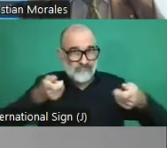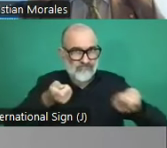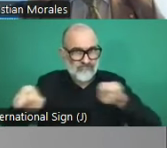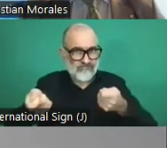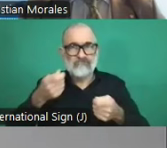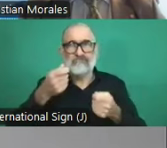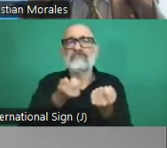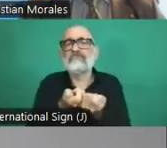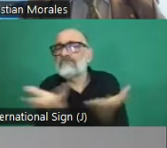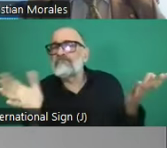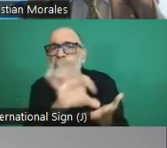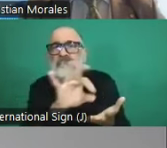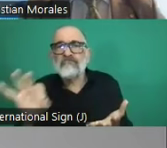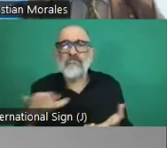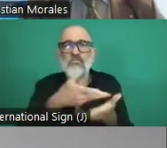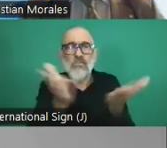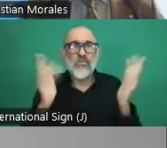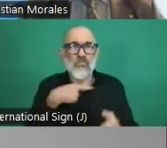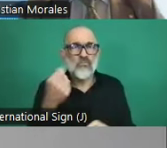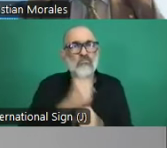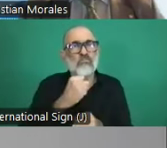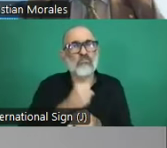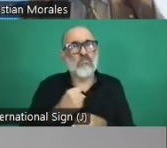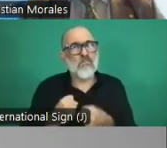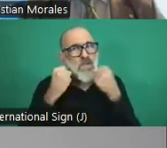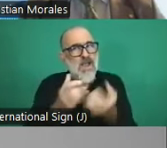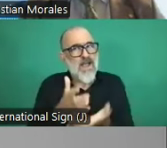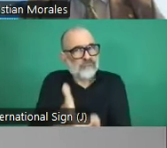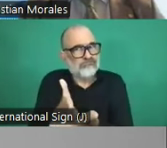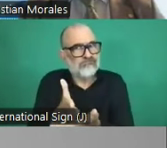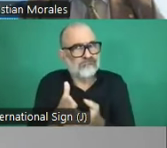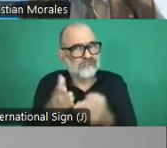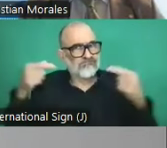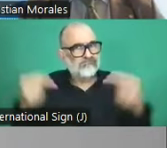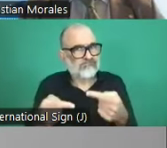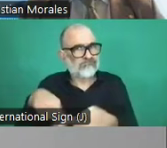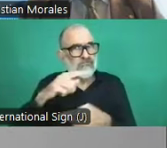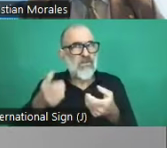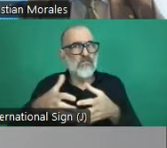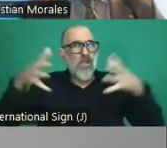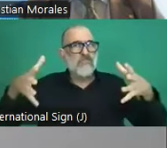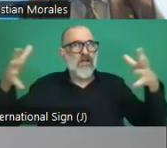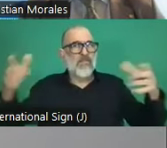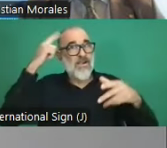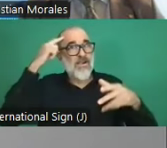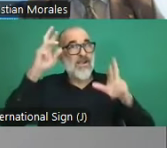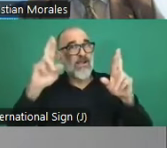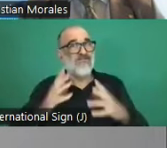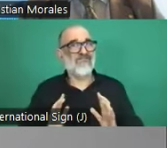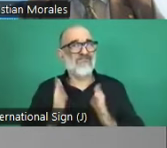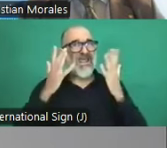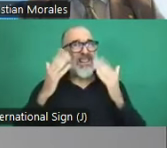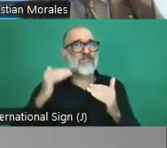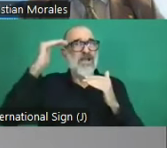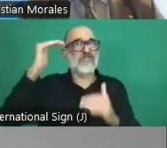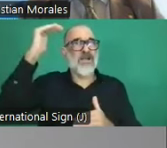limitées altíssimo custo, fazem que gerir melhor os et recursos seja uma l'incorporation de questão nouveaux central. traitements Uma terceira frente